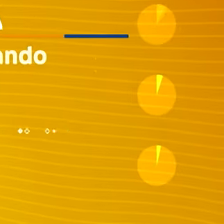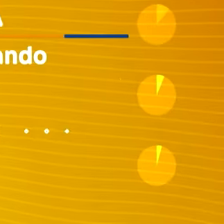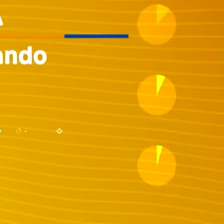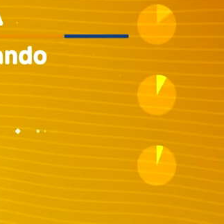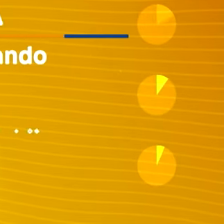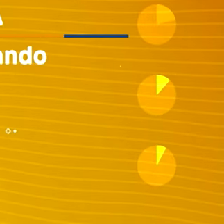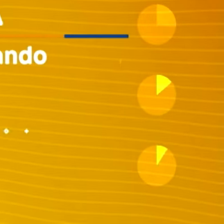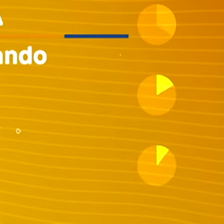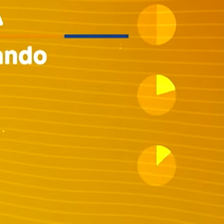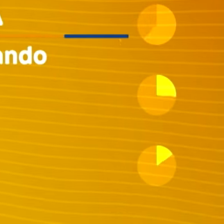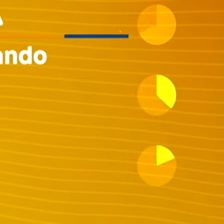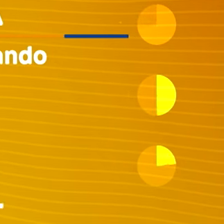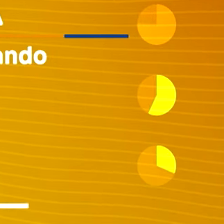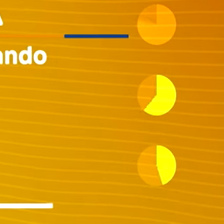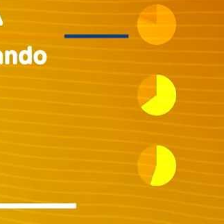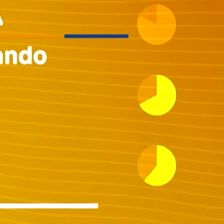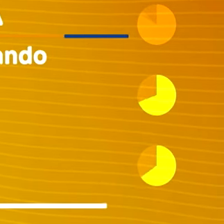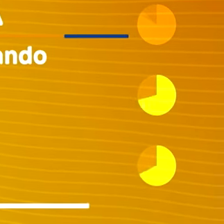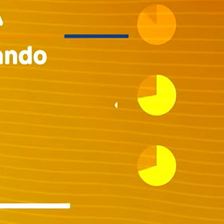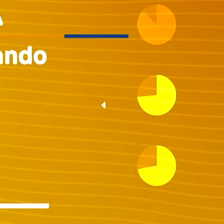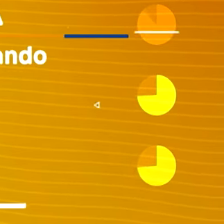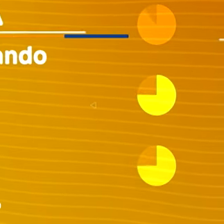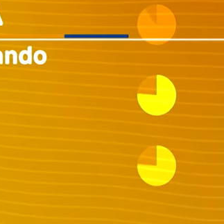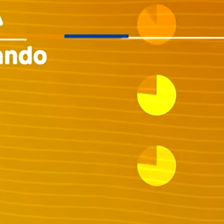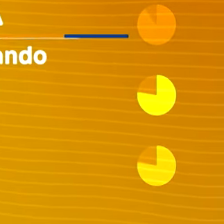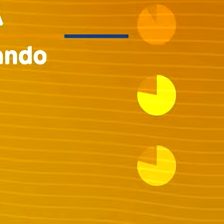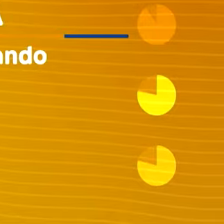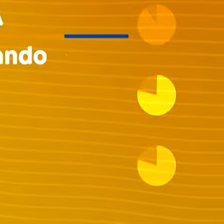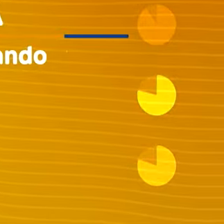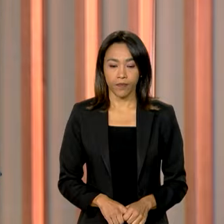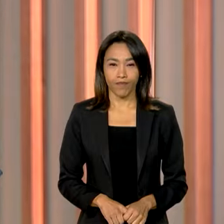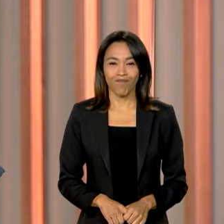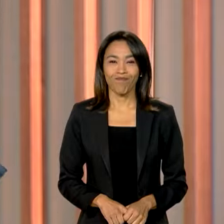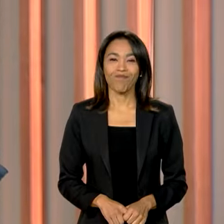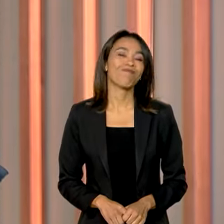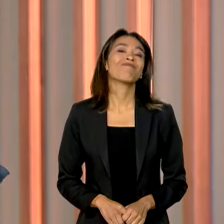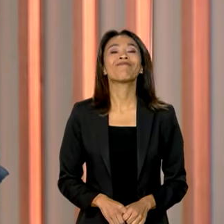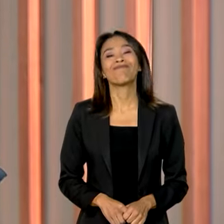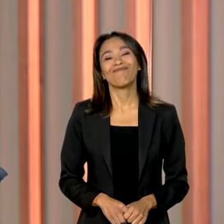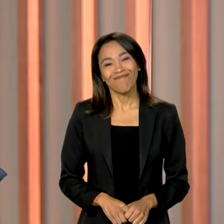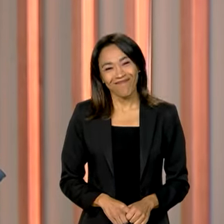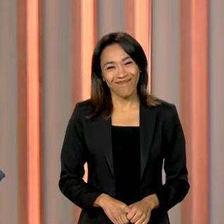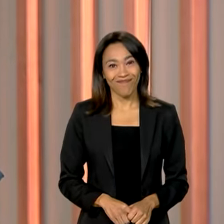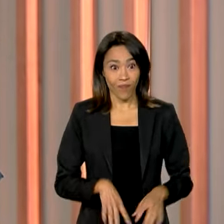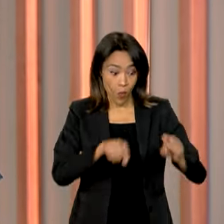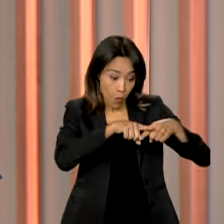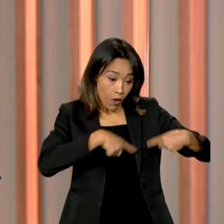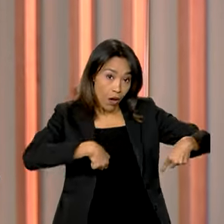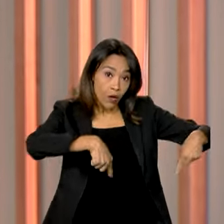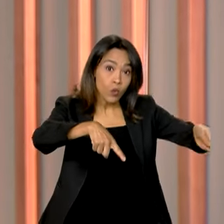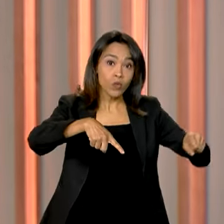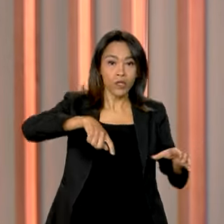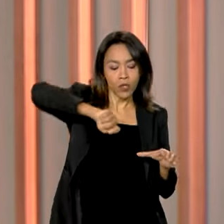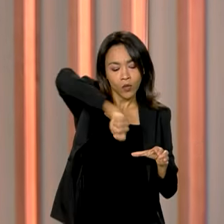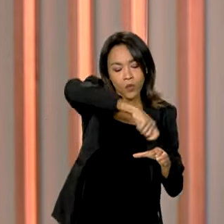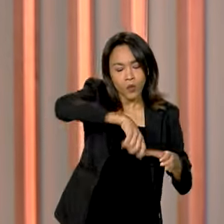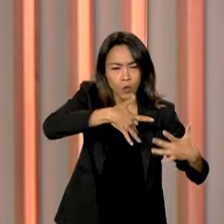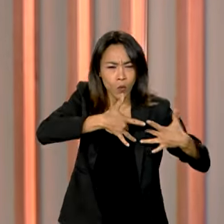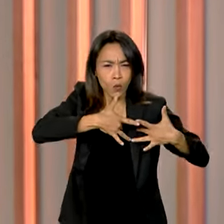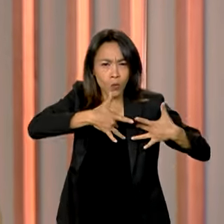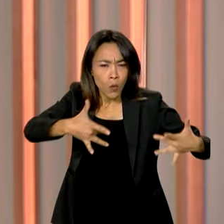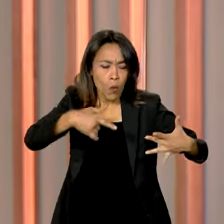Música. Uma cozinha solidária está